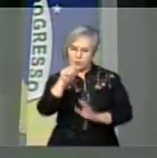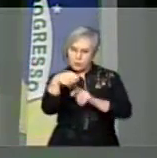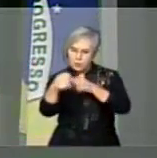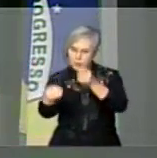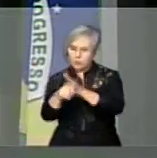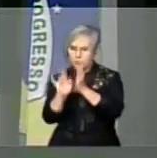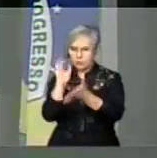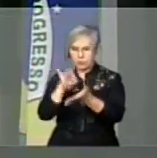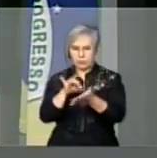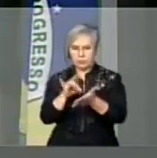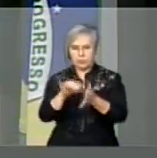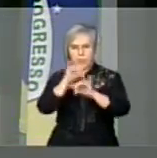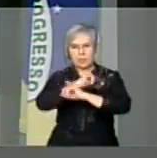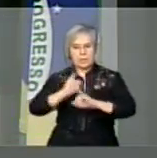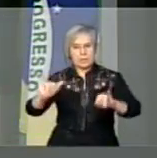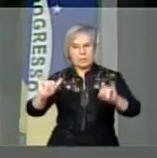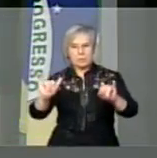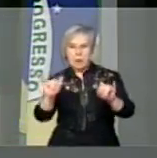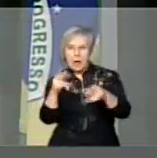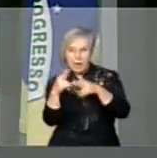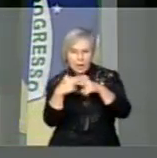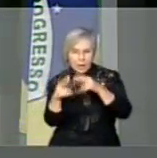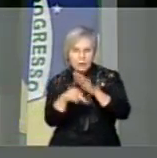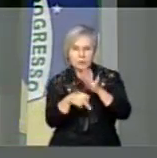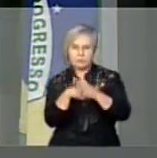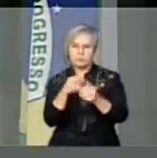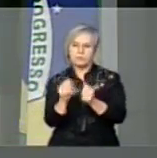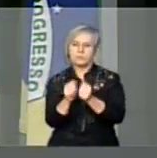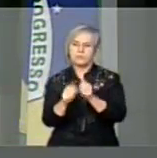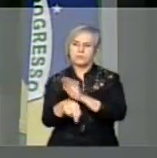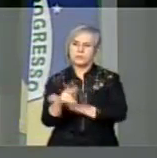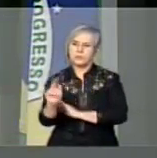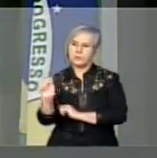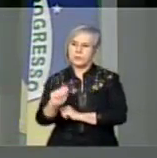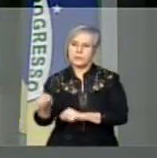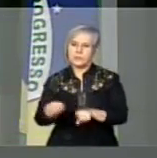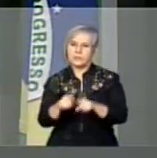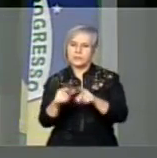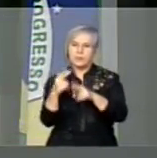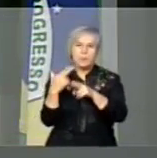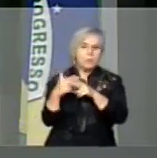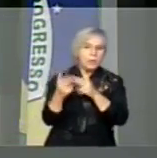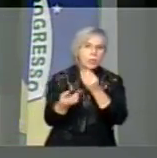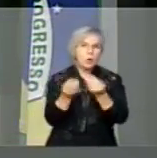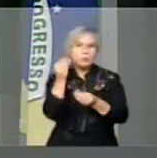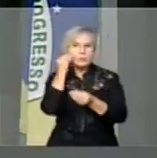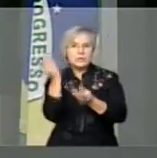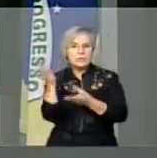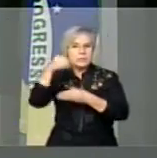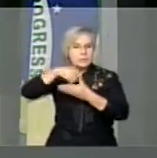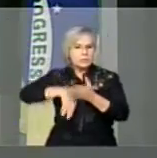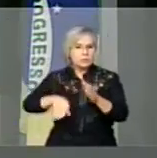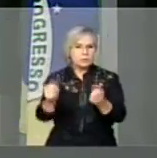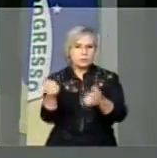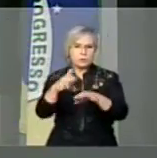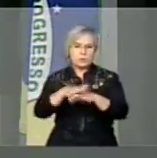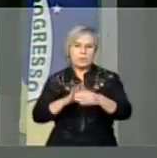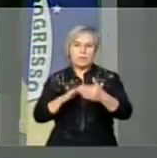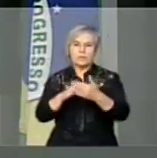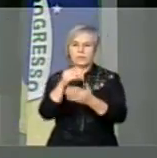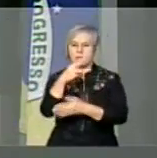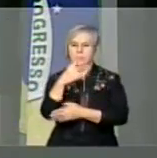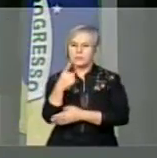oficiais, marketing de emboscada por associação e marketing de emboscada por intrusão, todos com vigência até 31